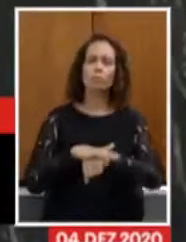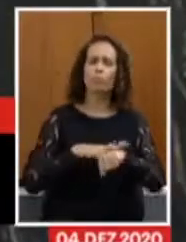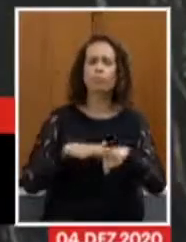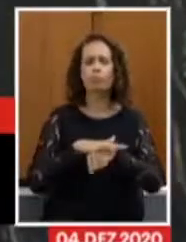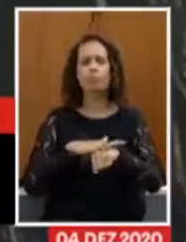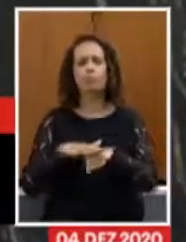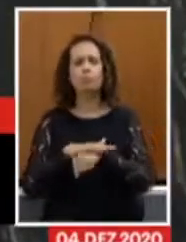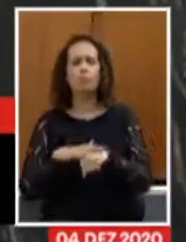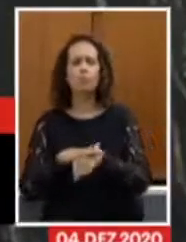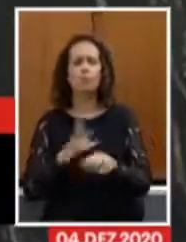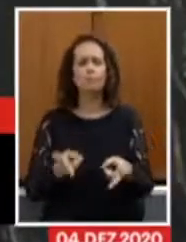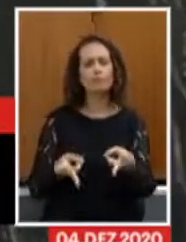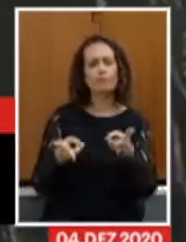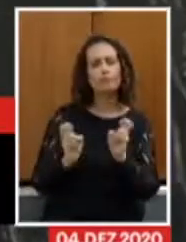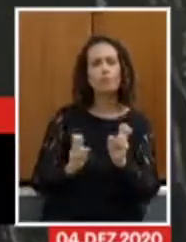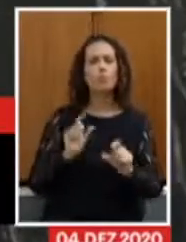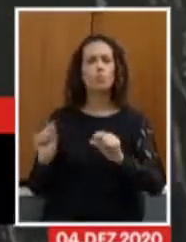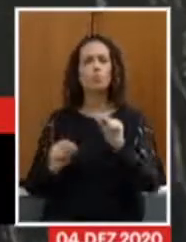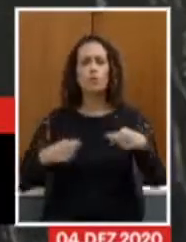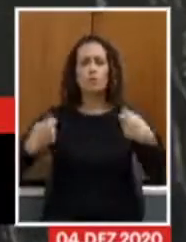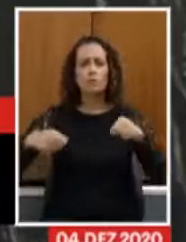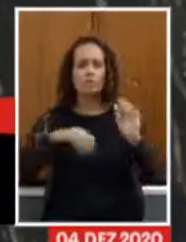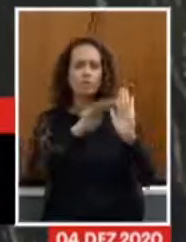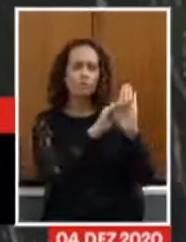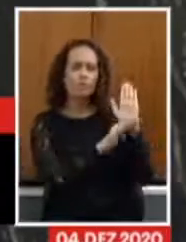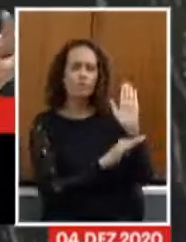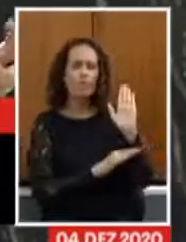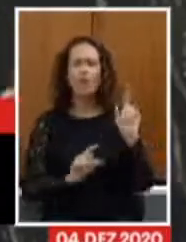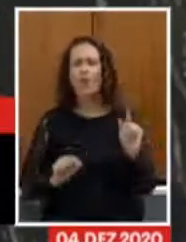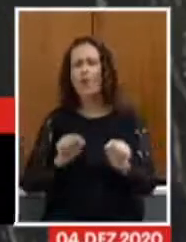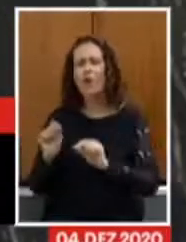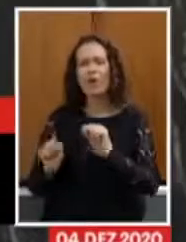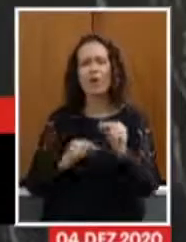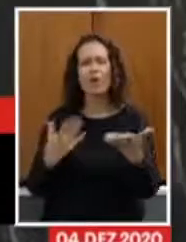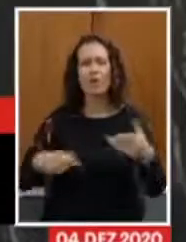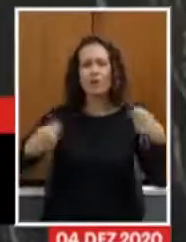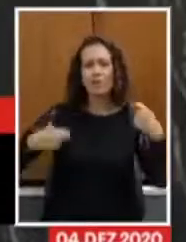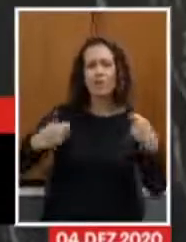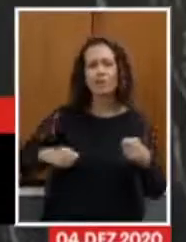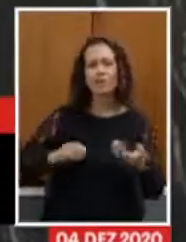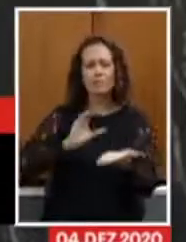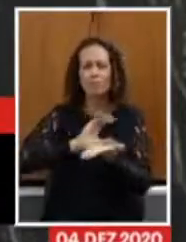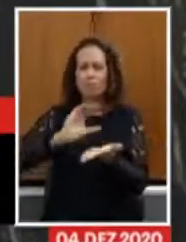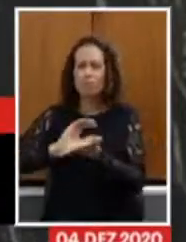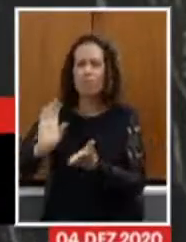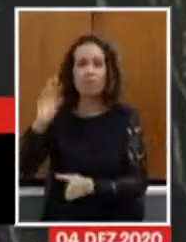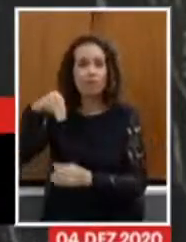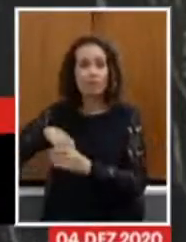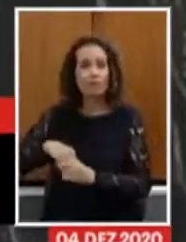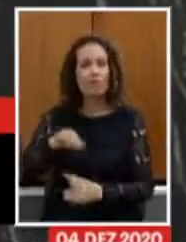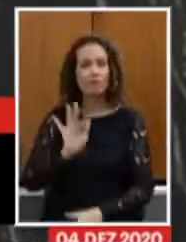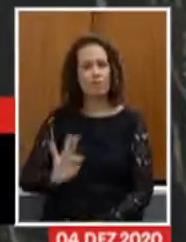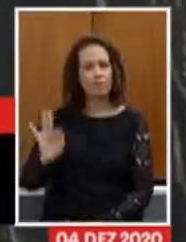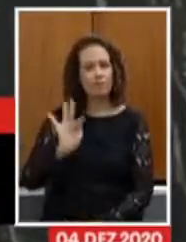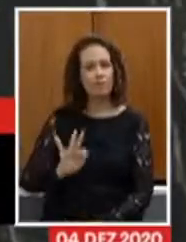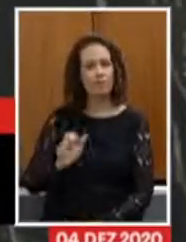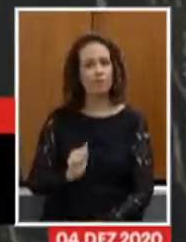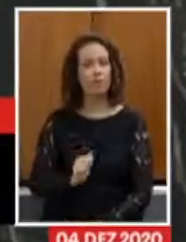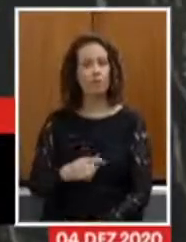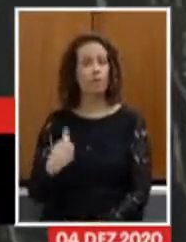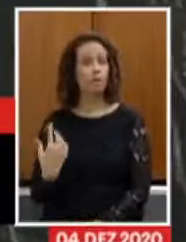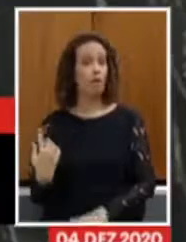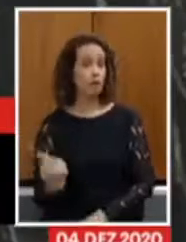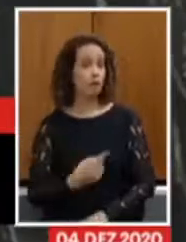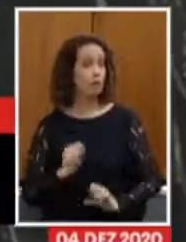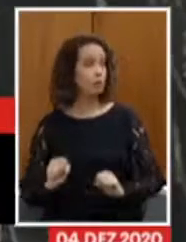as necessidades com as reitorias, o que era necessário de investimento nas nossas universidades. Então, a nossa defesa